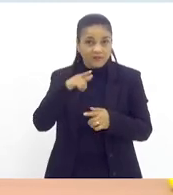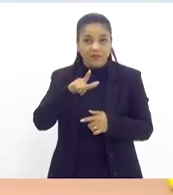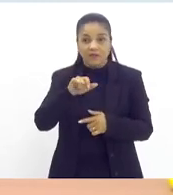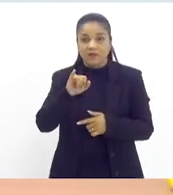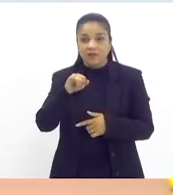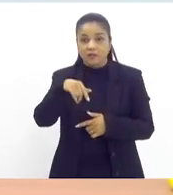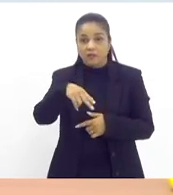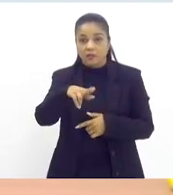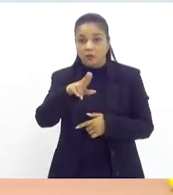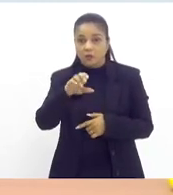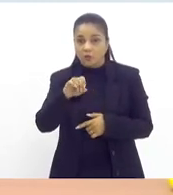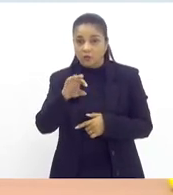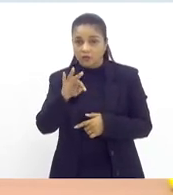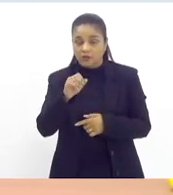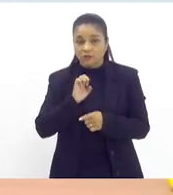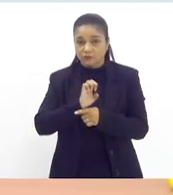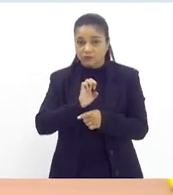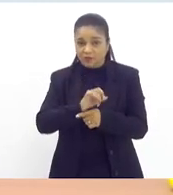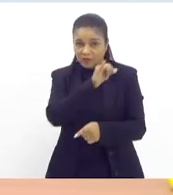Janeiro.